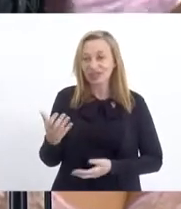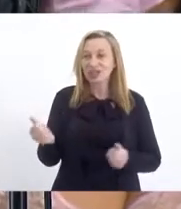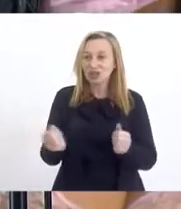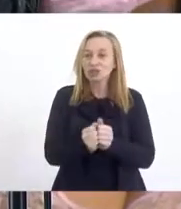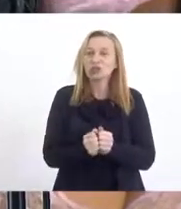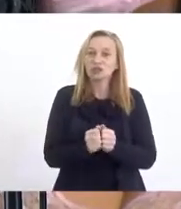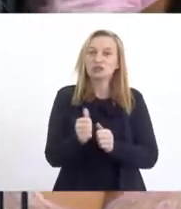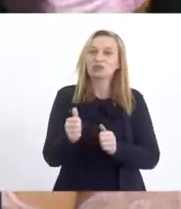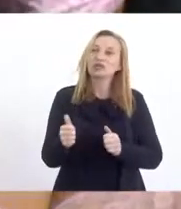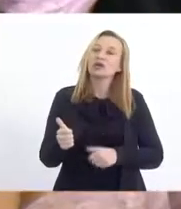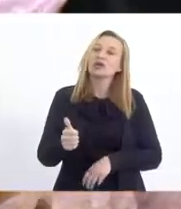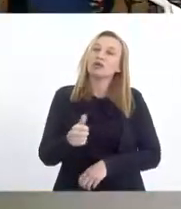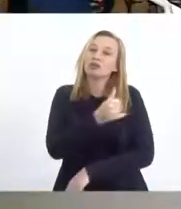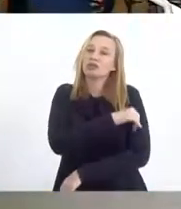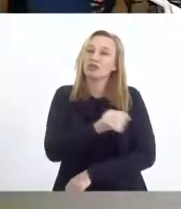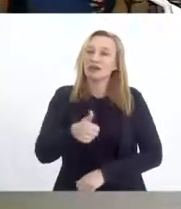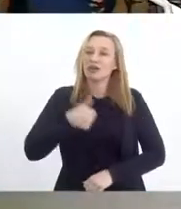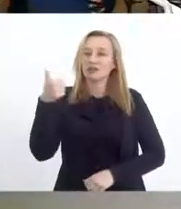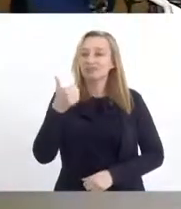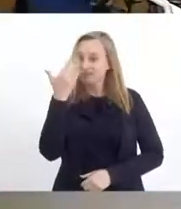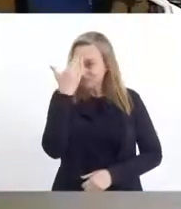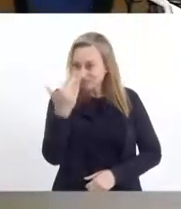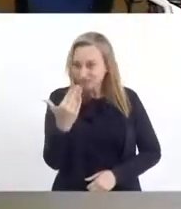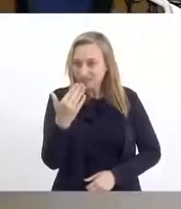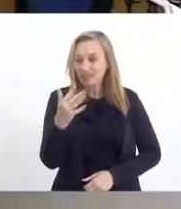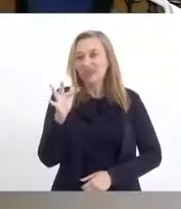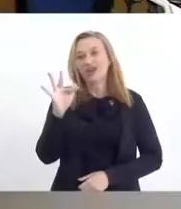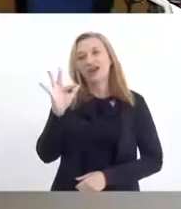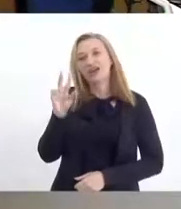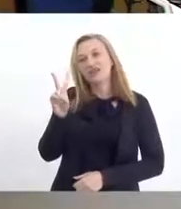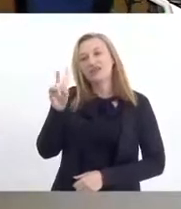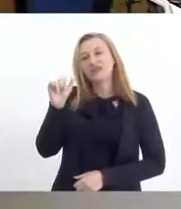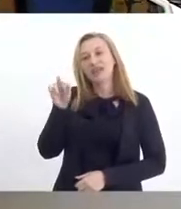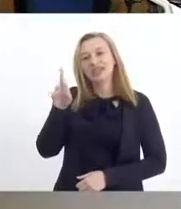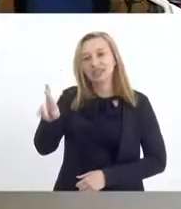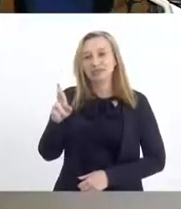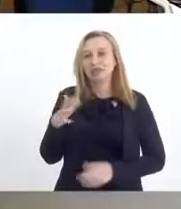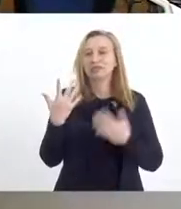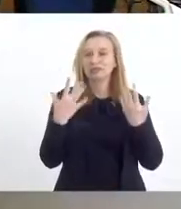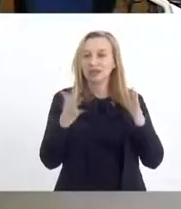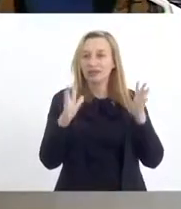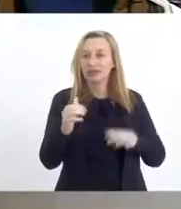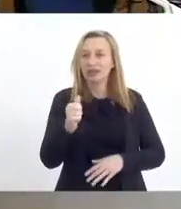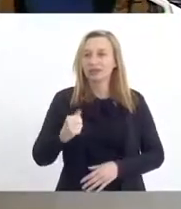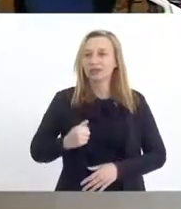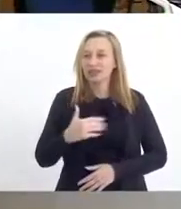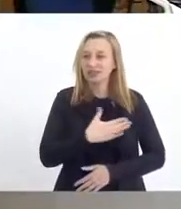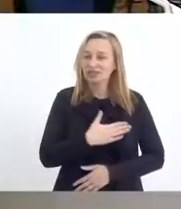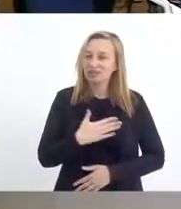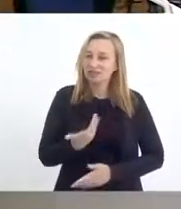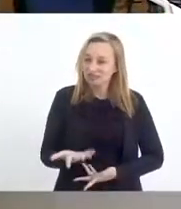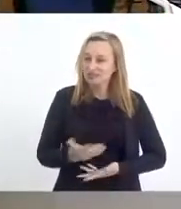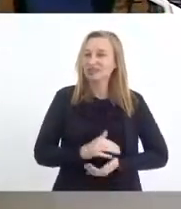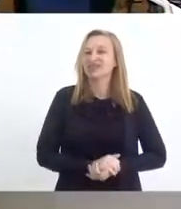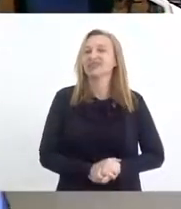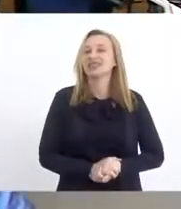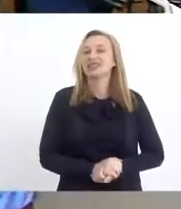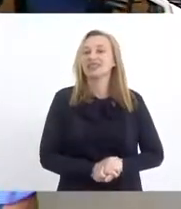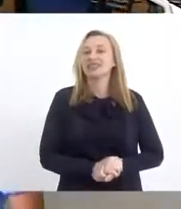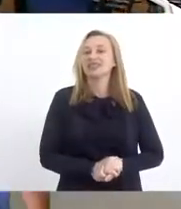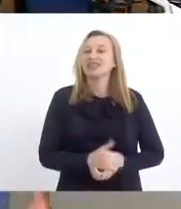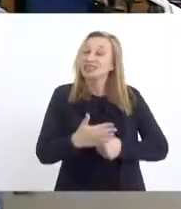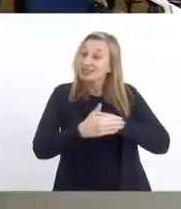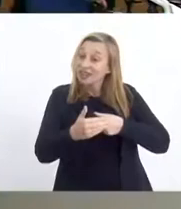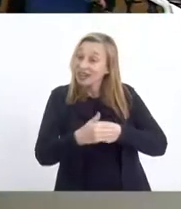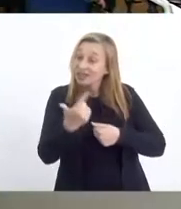Rio muito melhor. Obrigado, Vladimir. Saudar a primeira-dama presente. Agradecer o carinho,